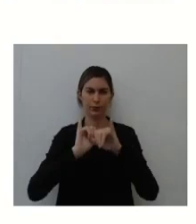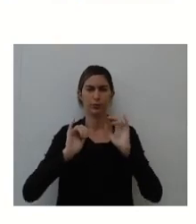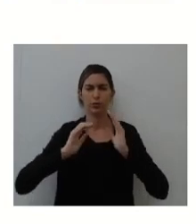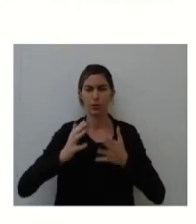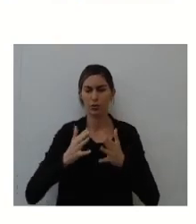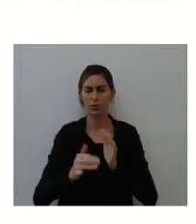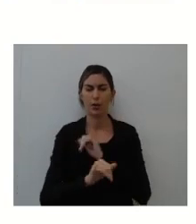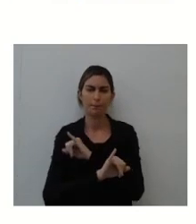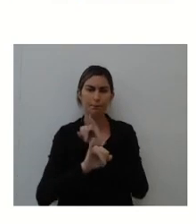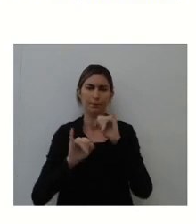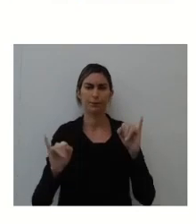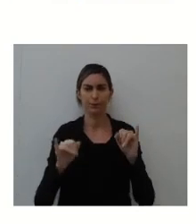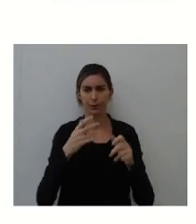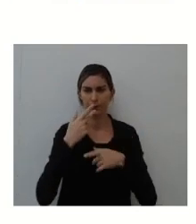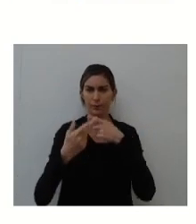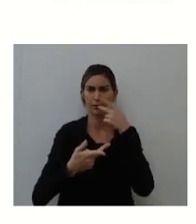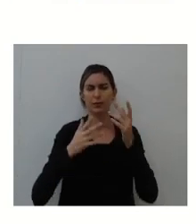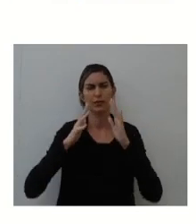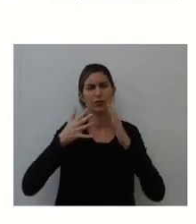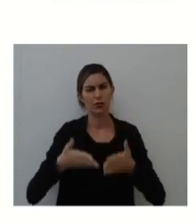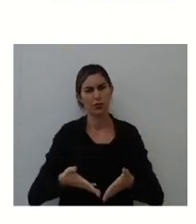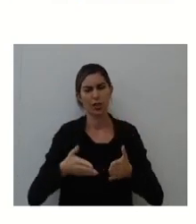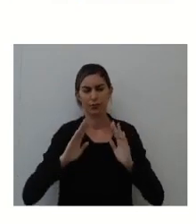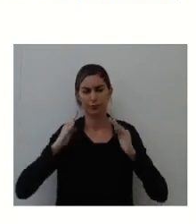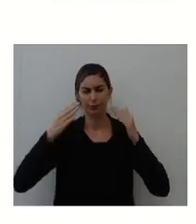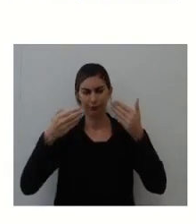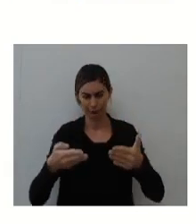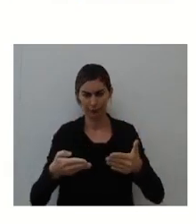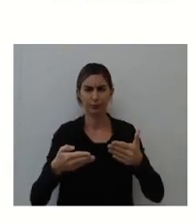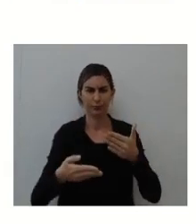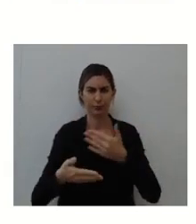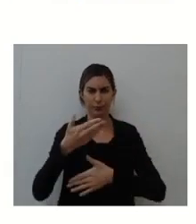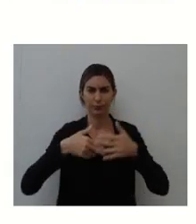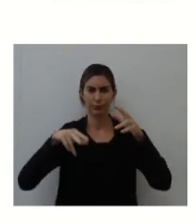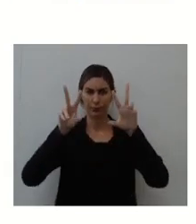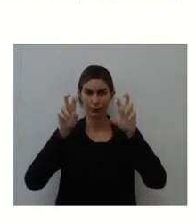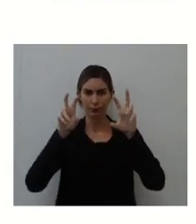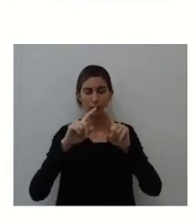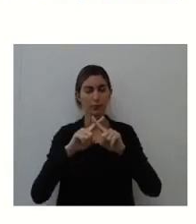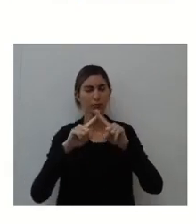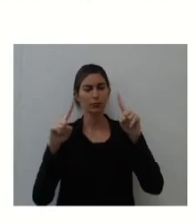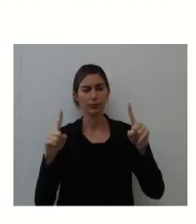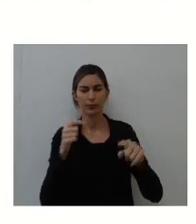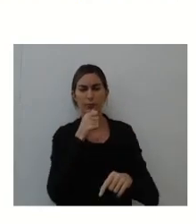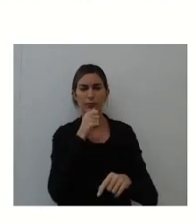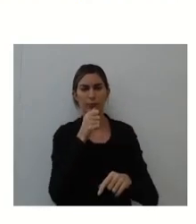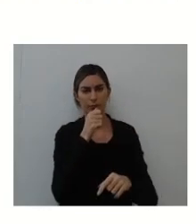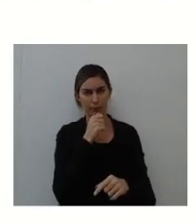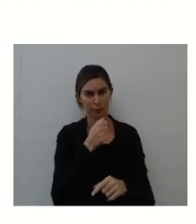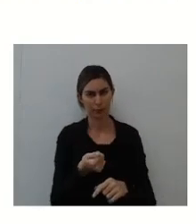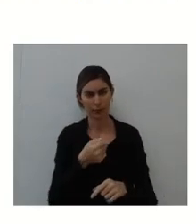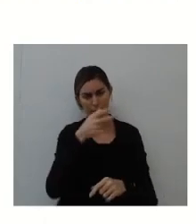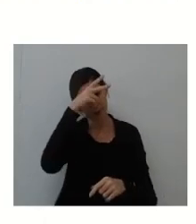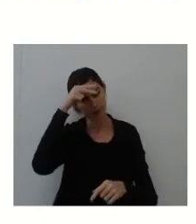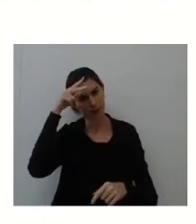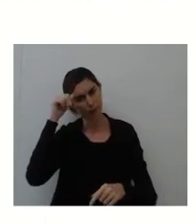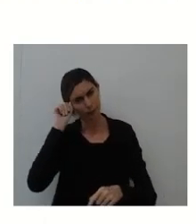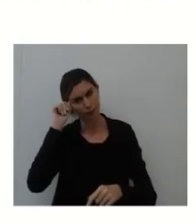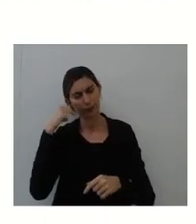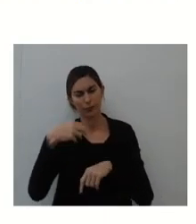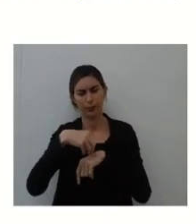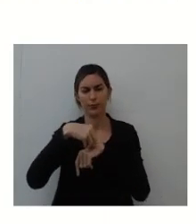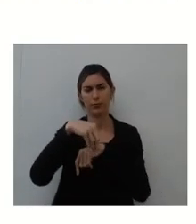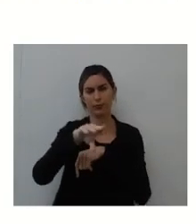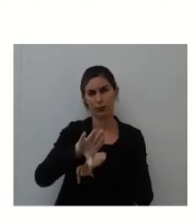já foi dito, certo? Aquilo que está diretamente em relação com o título. Mas, ainda de acordo com o prefeito, ele